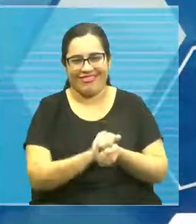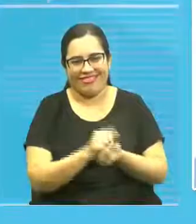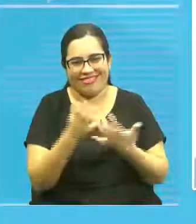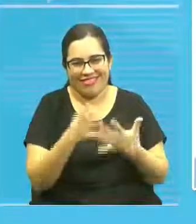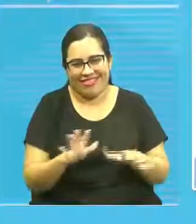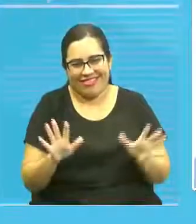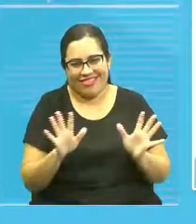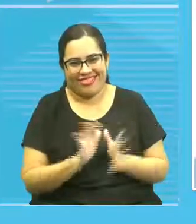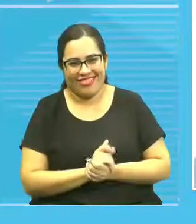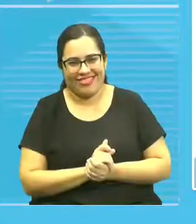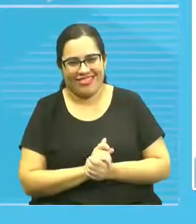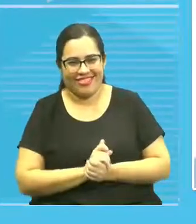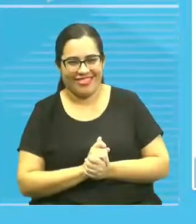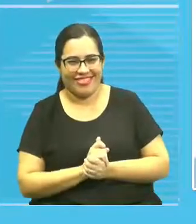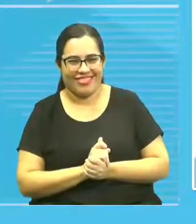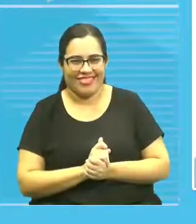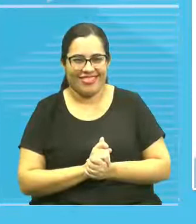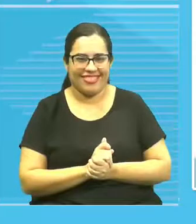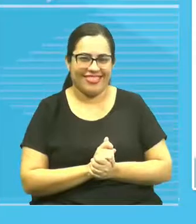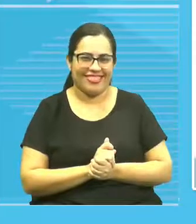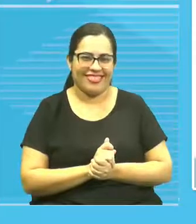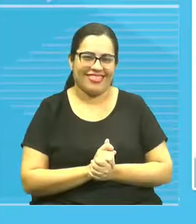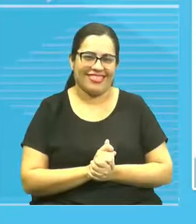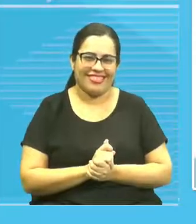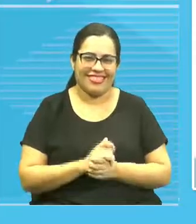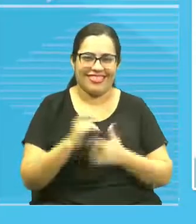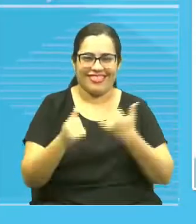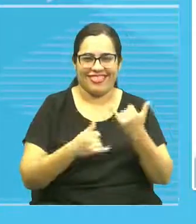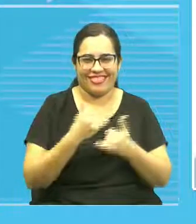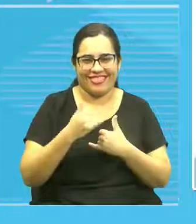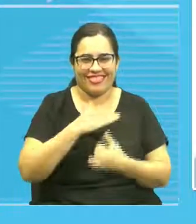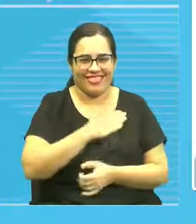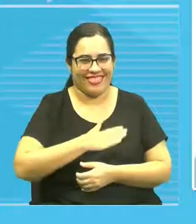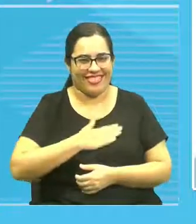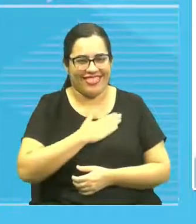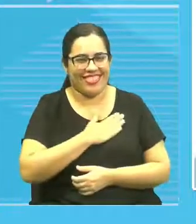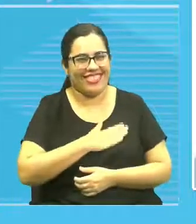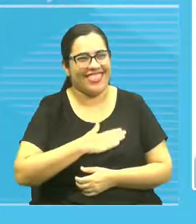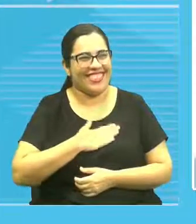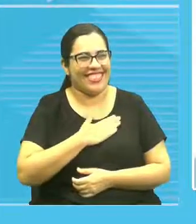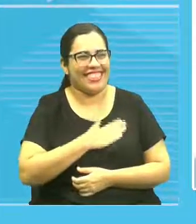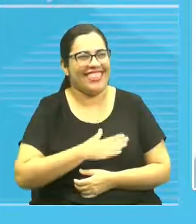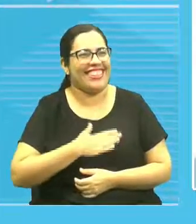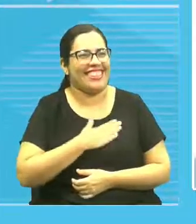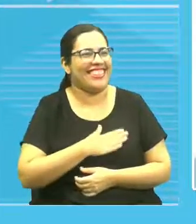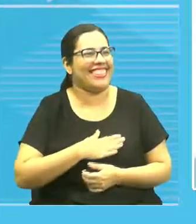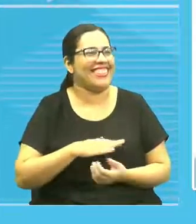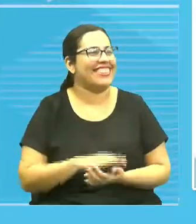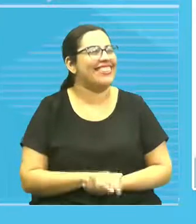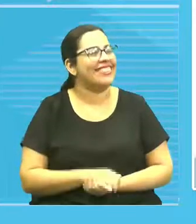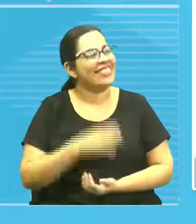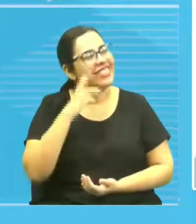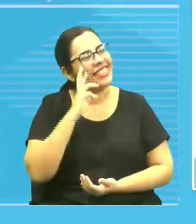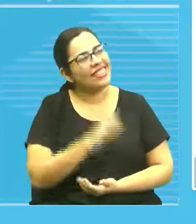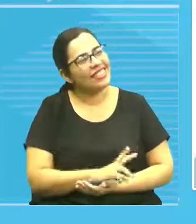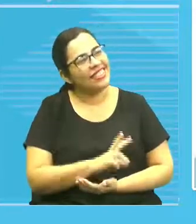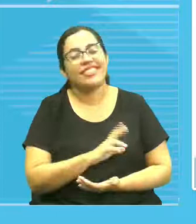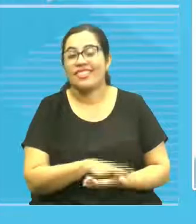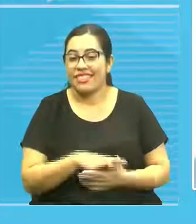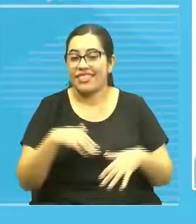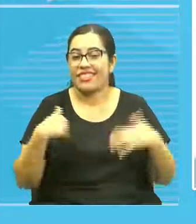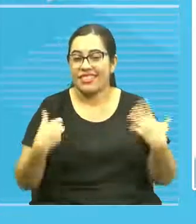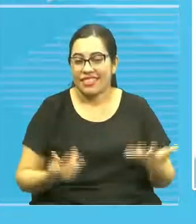Eu acho assim. Sabia? É não, mulher, porque eu gosto dela. Essa cara limpa. Olha aí.